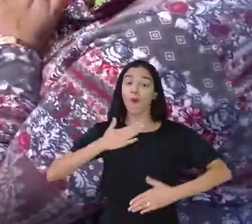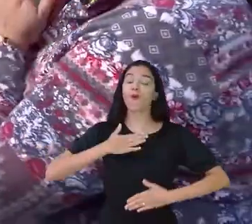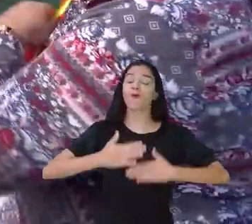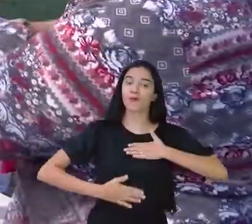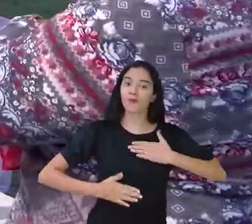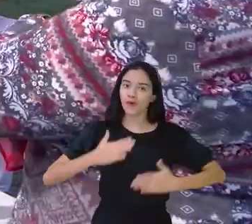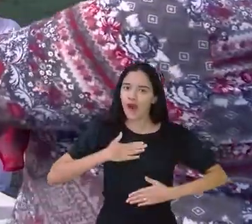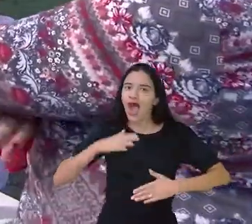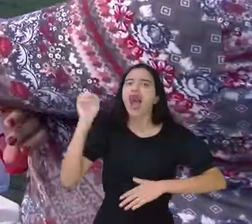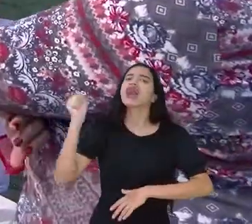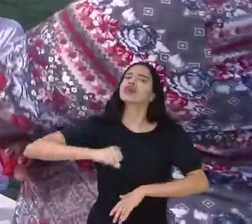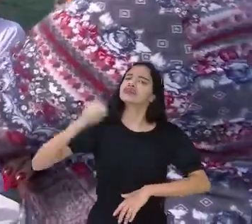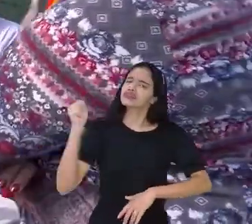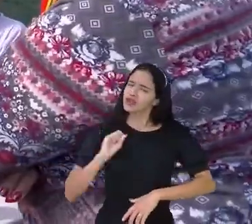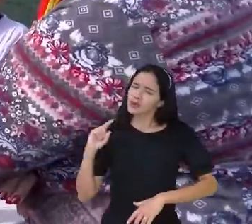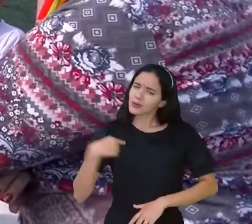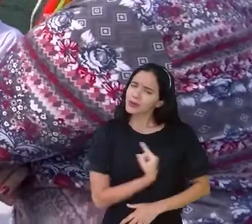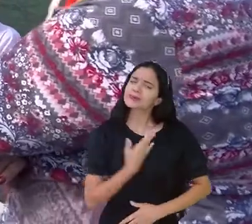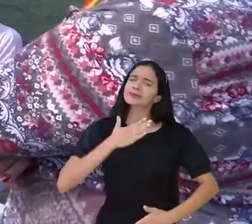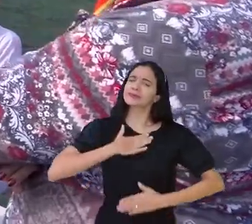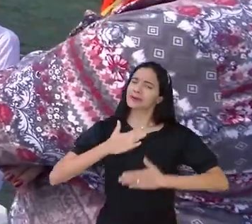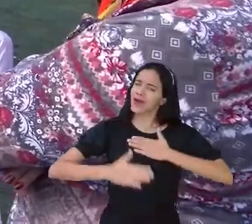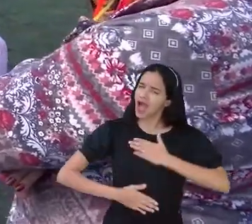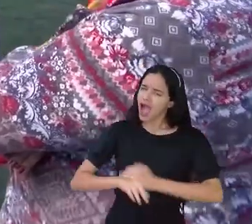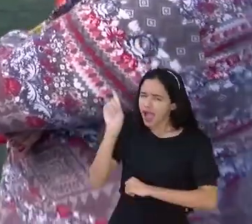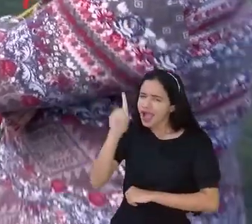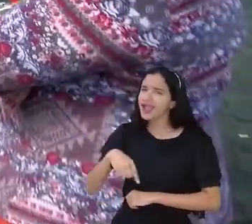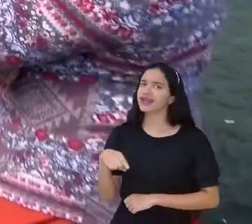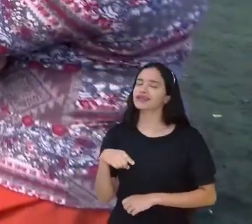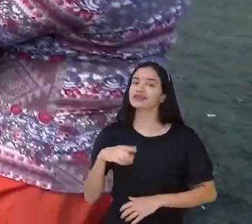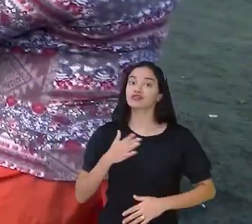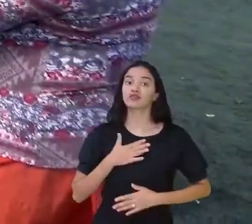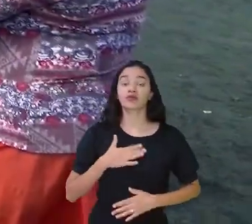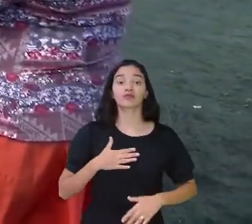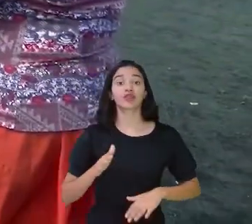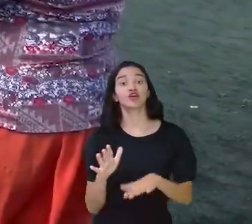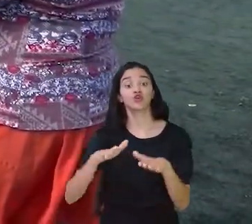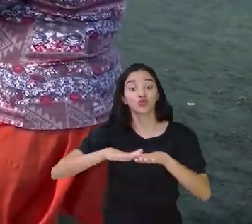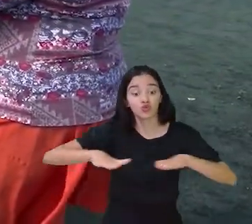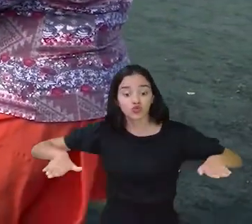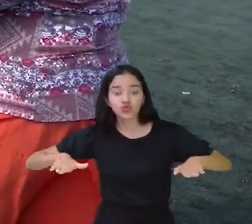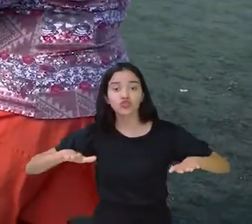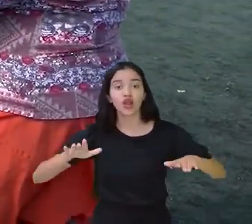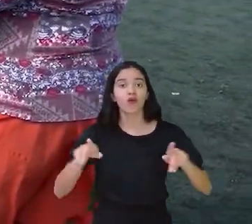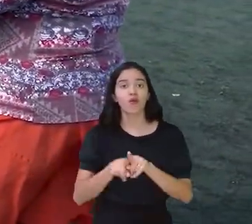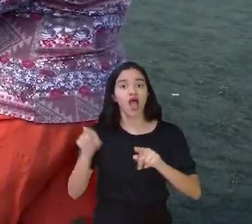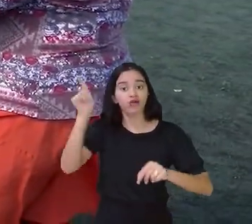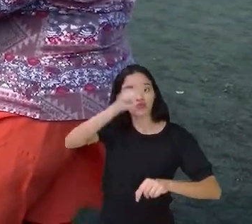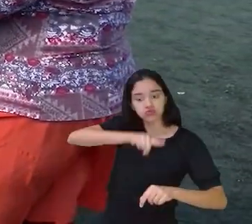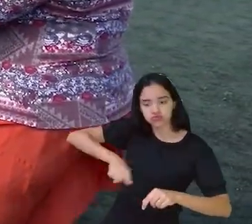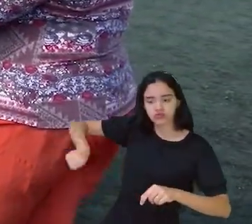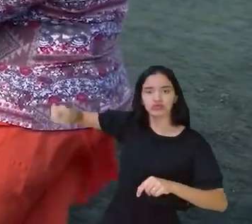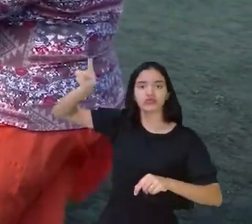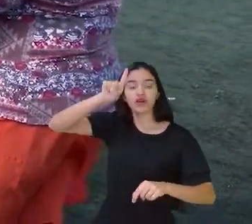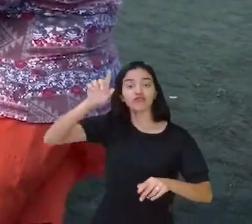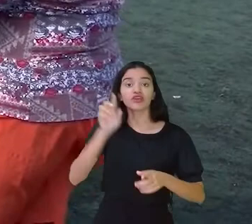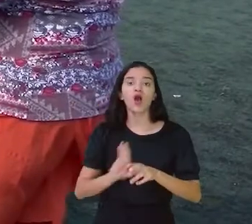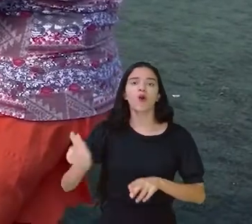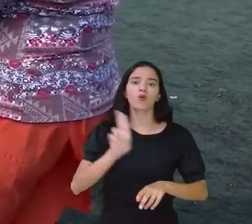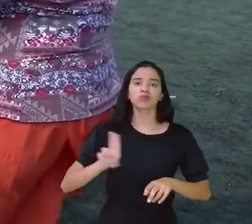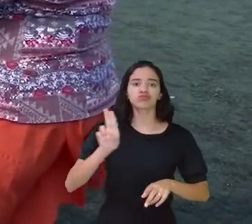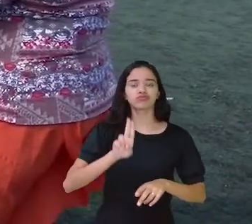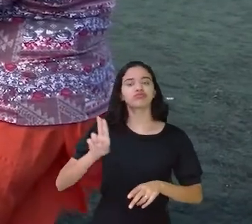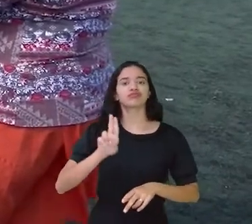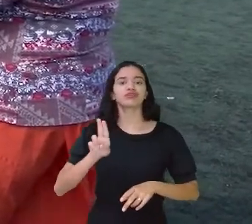Eu quero saber. Sim! Sério? A gente marca no chão com bambolê e dentro do bambolê a gente fica pulando, utilizando o nosso